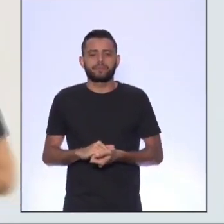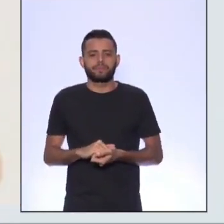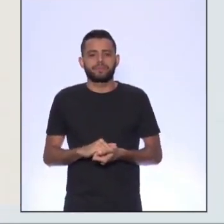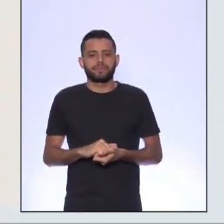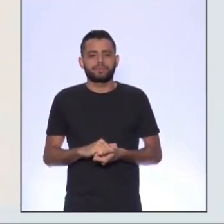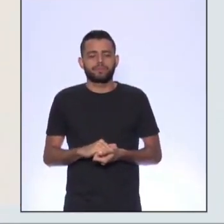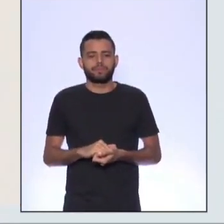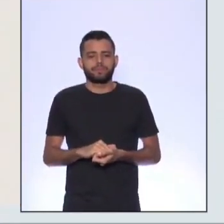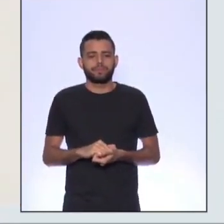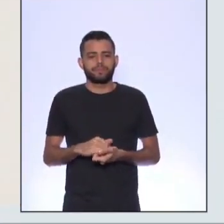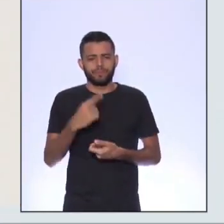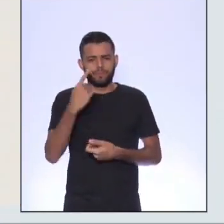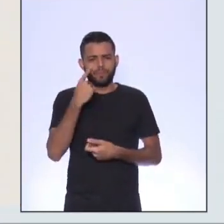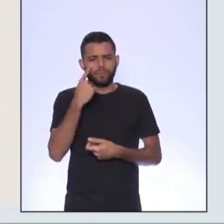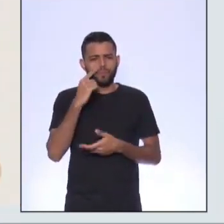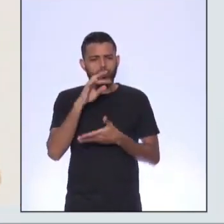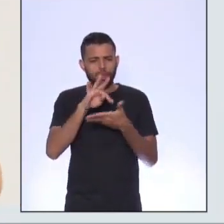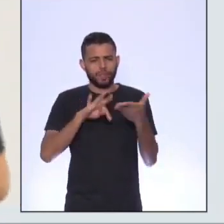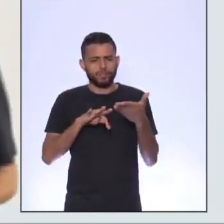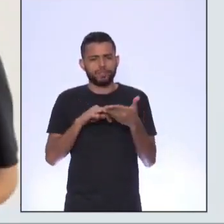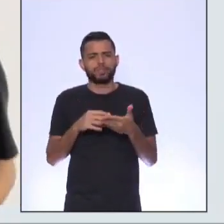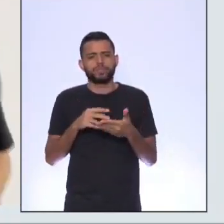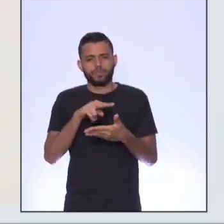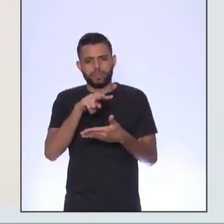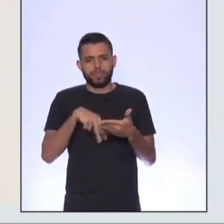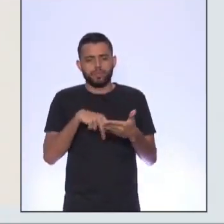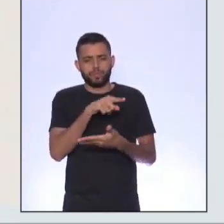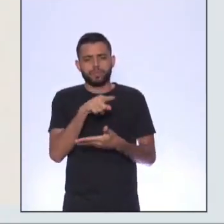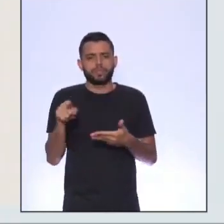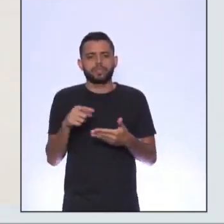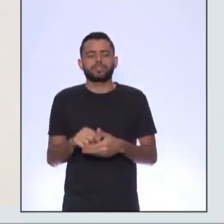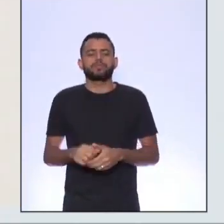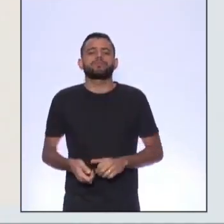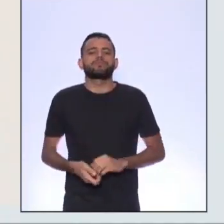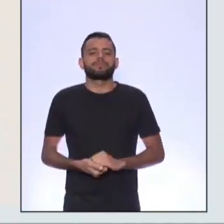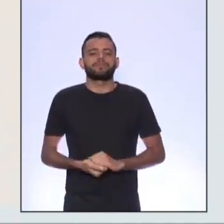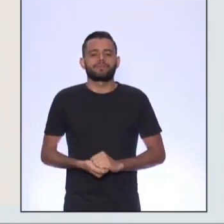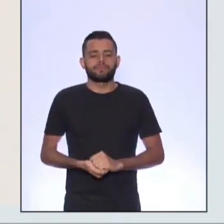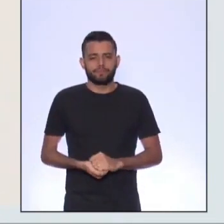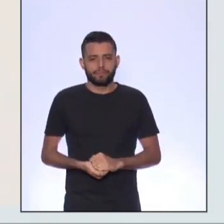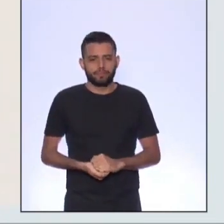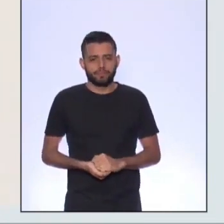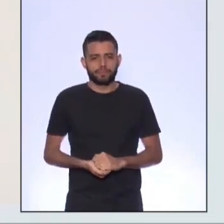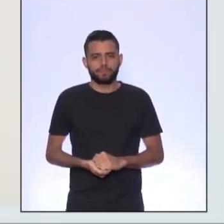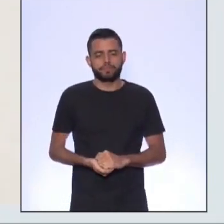aqui, tá? Vou ler para você. Deixa eu tomar uma aguinha aqui e eu leio para você.